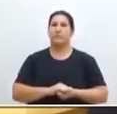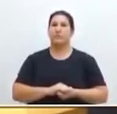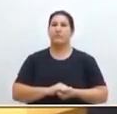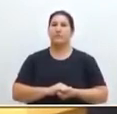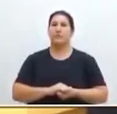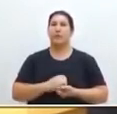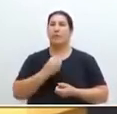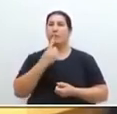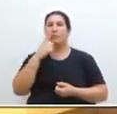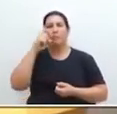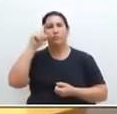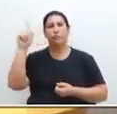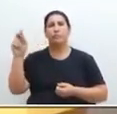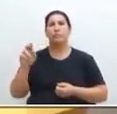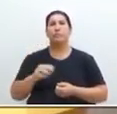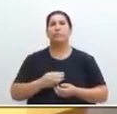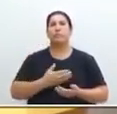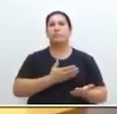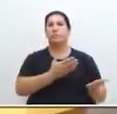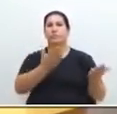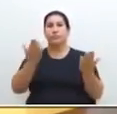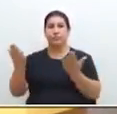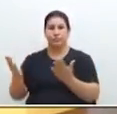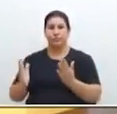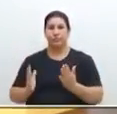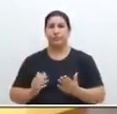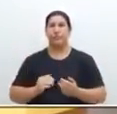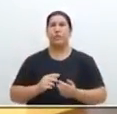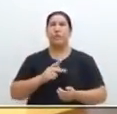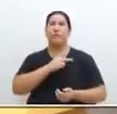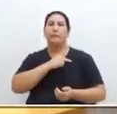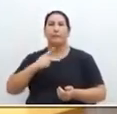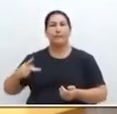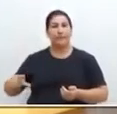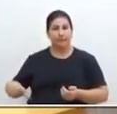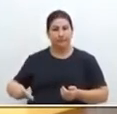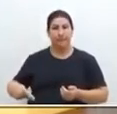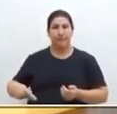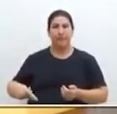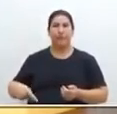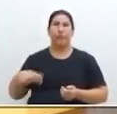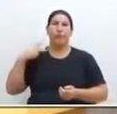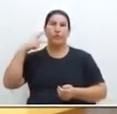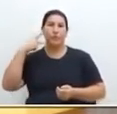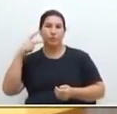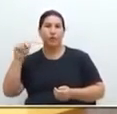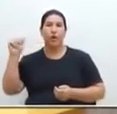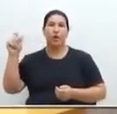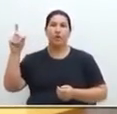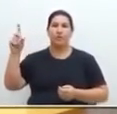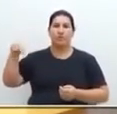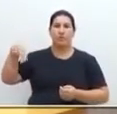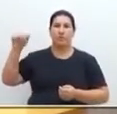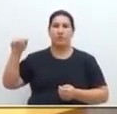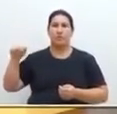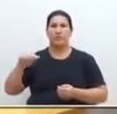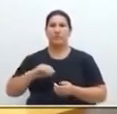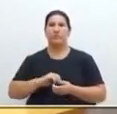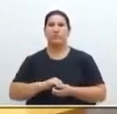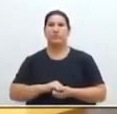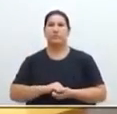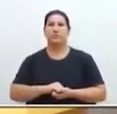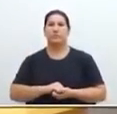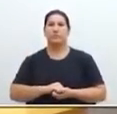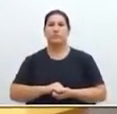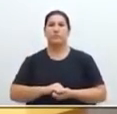Bom dia senhores senhoras senhor presidente Vereador adenan pelo convite